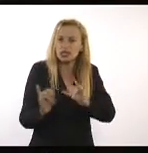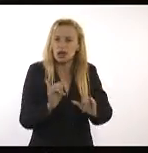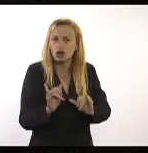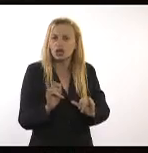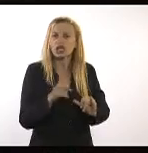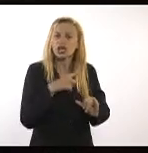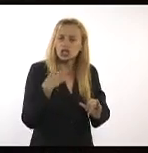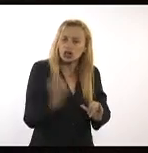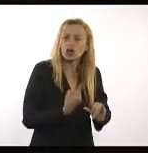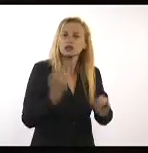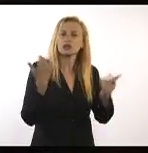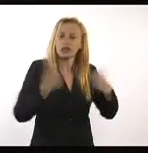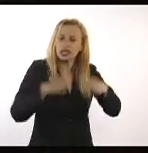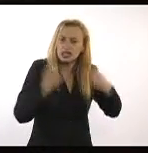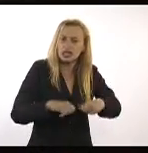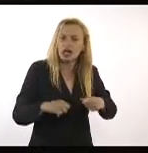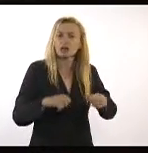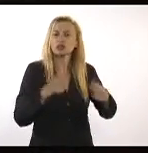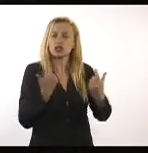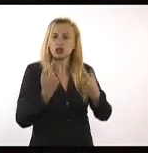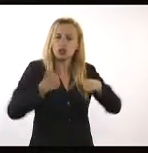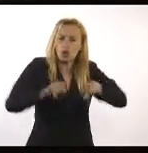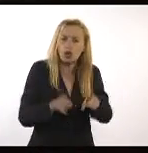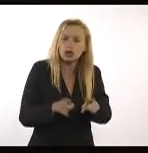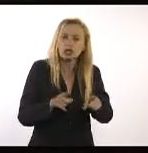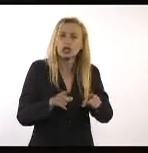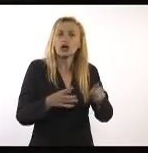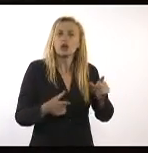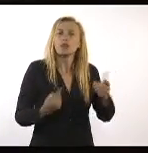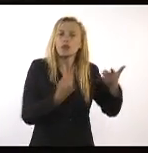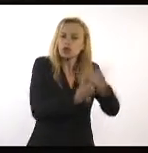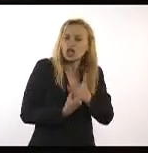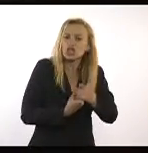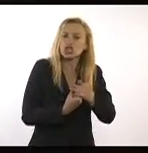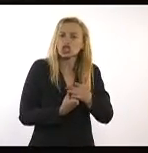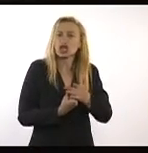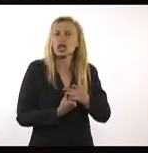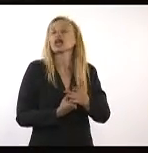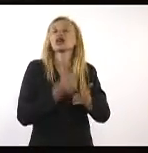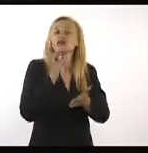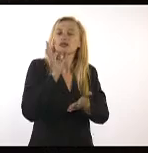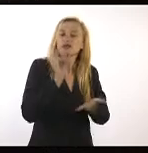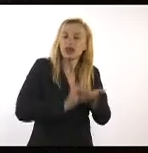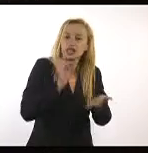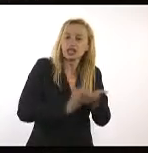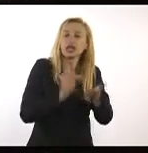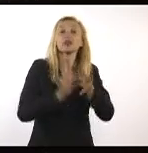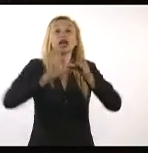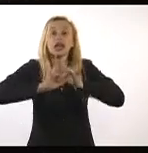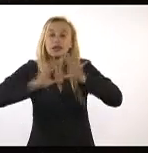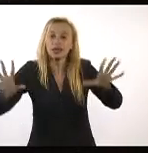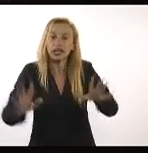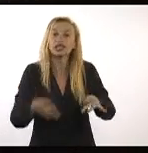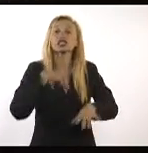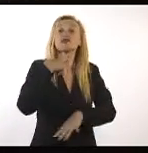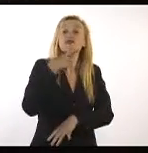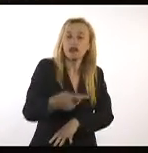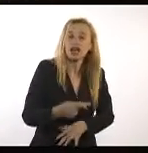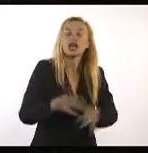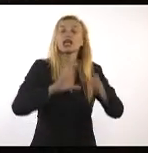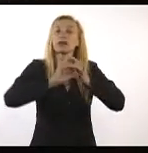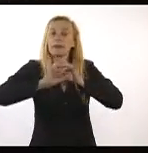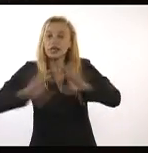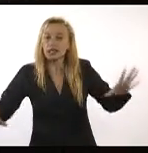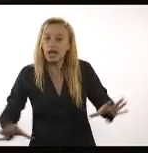e nós devemos combater defendemos veementemente a liberdade de expressão